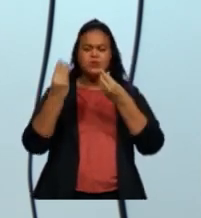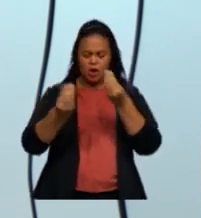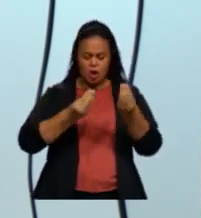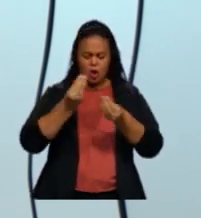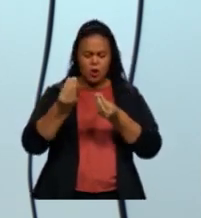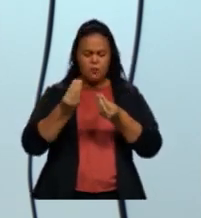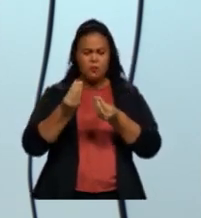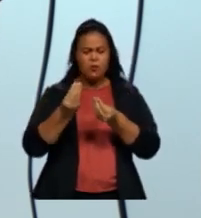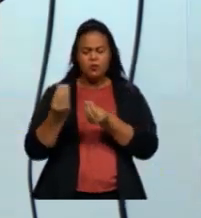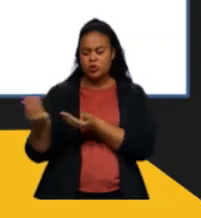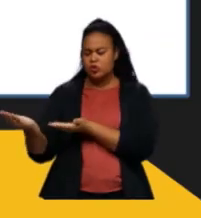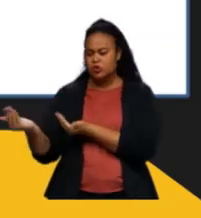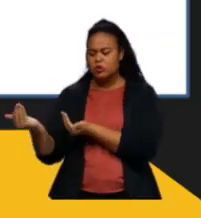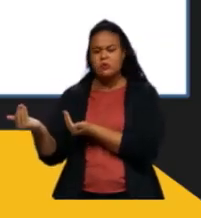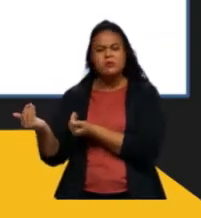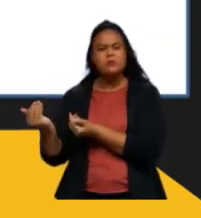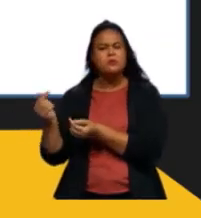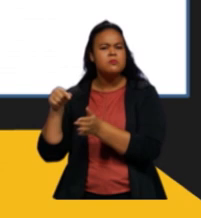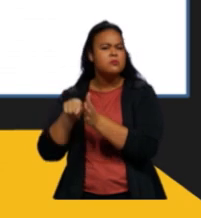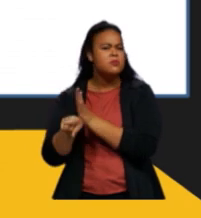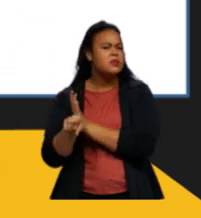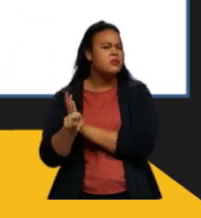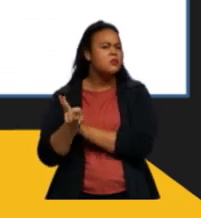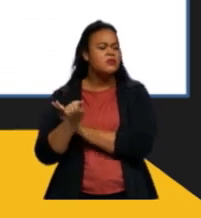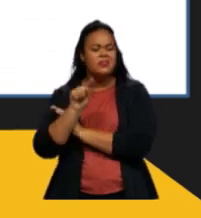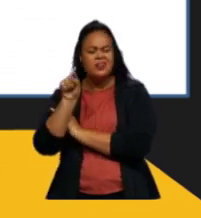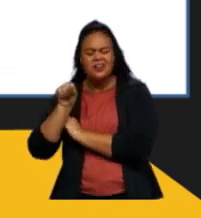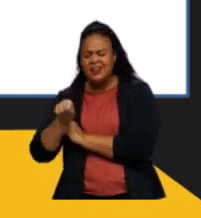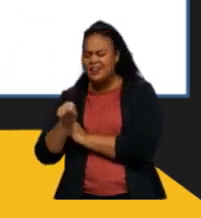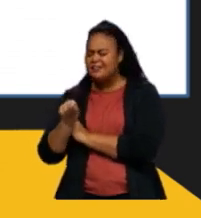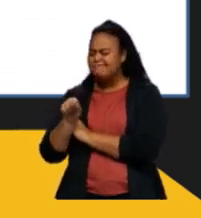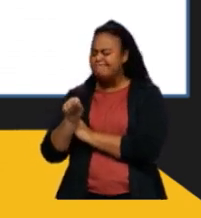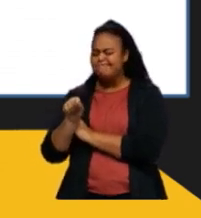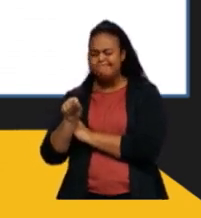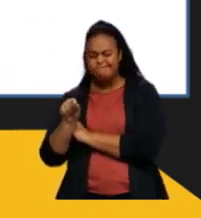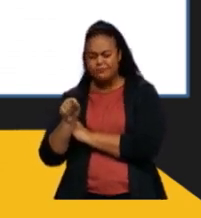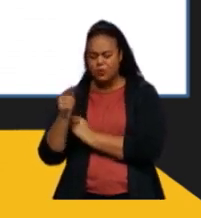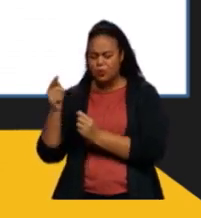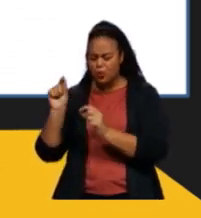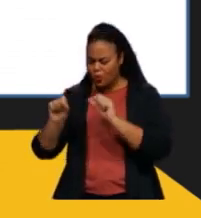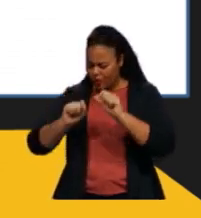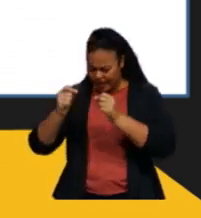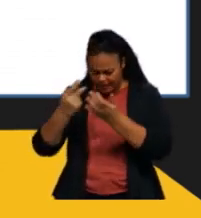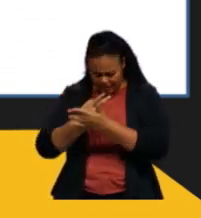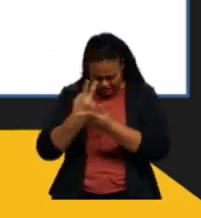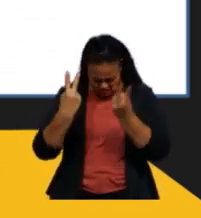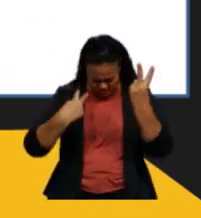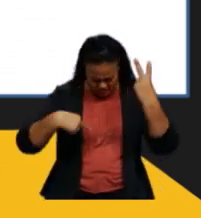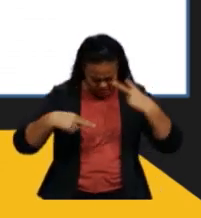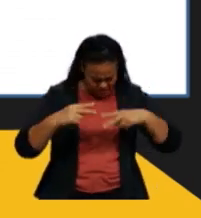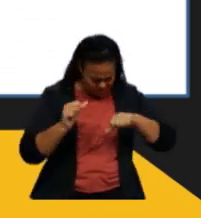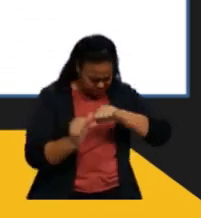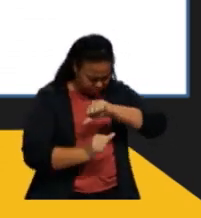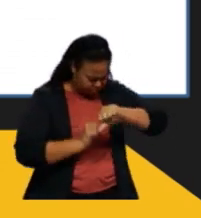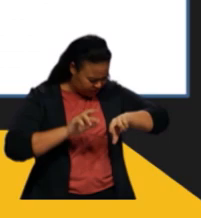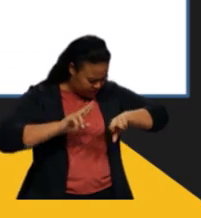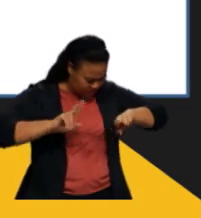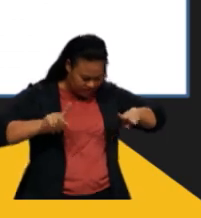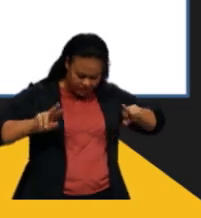adolescente pergunta quem sou eu, quais são essas mudanças que estão acontecendo no meu corpo, significa que ele